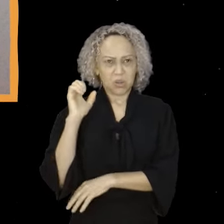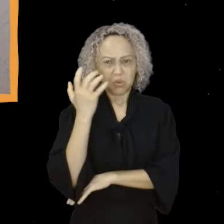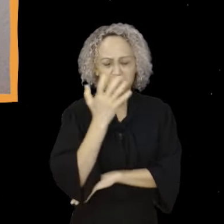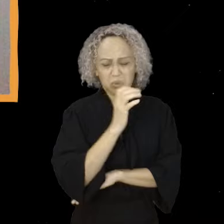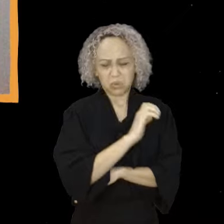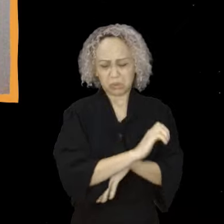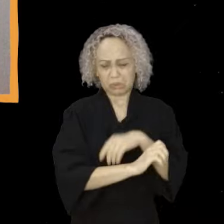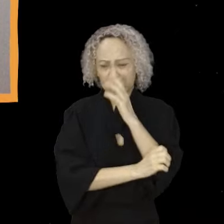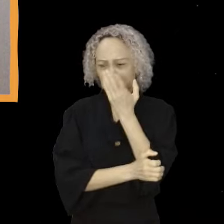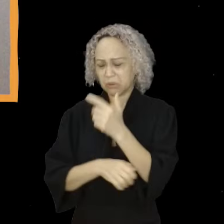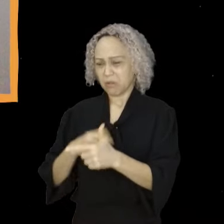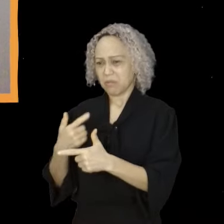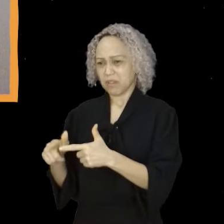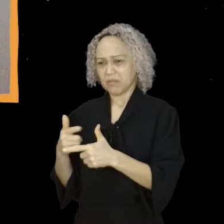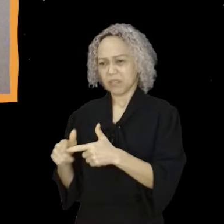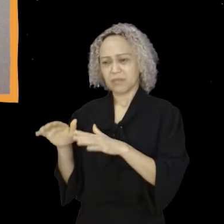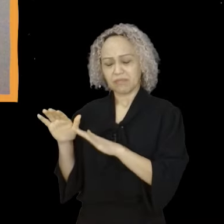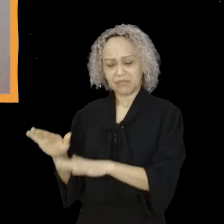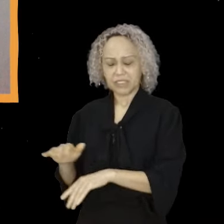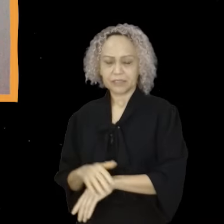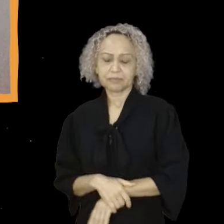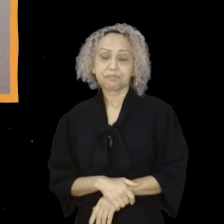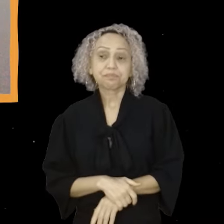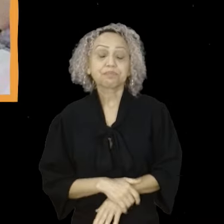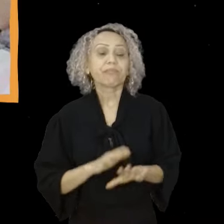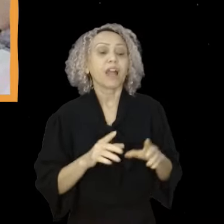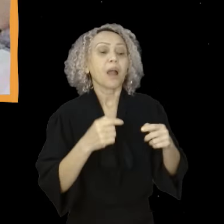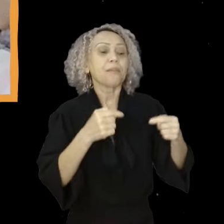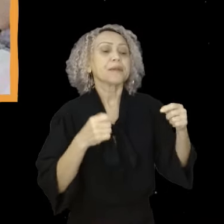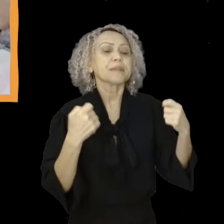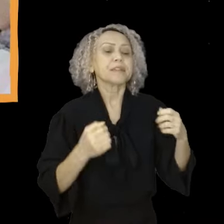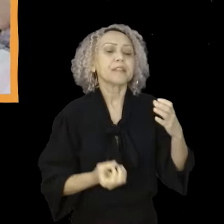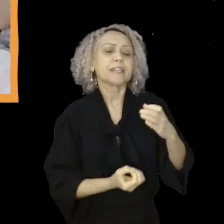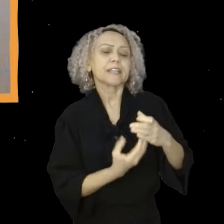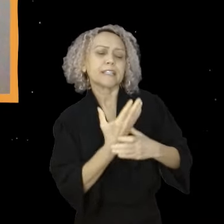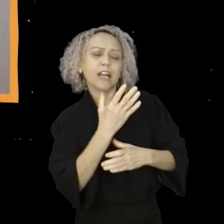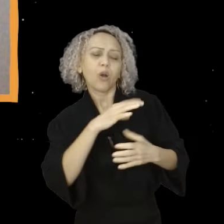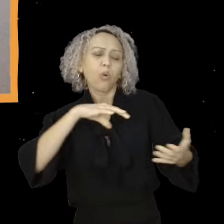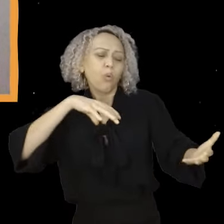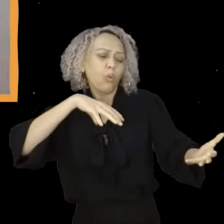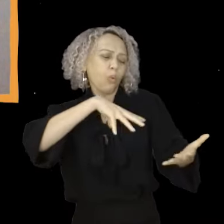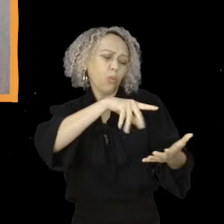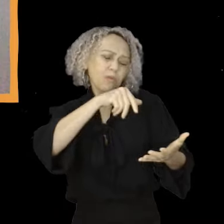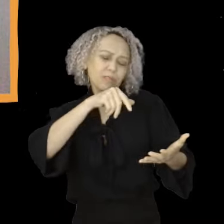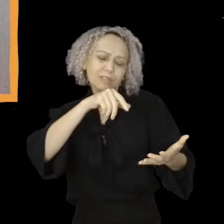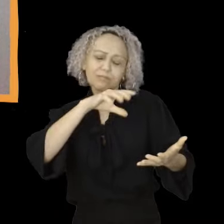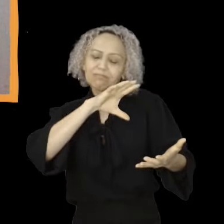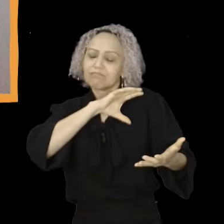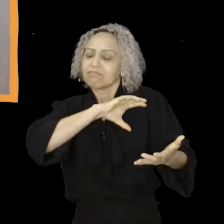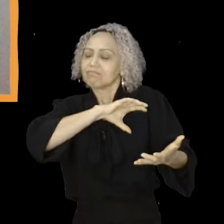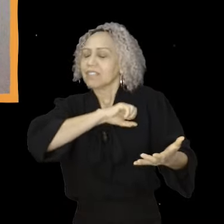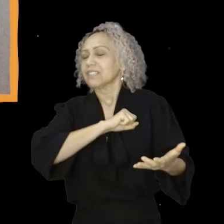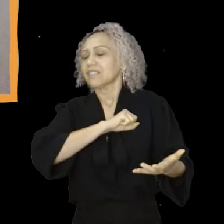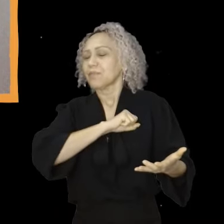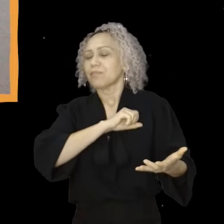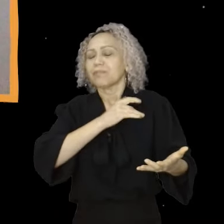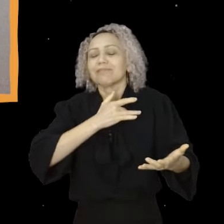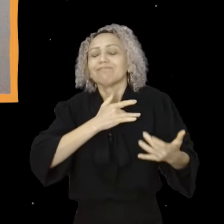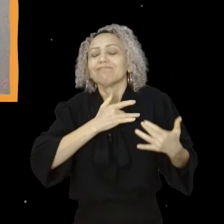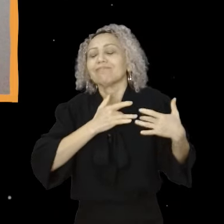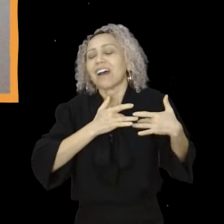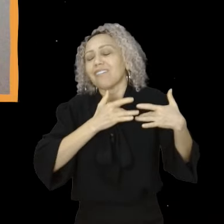maravilhosa. A política tem que ser instrumento para criar um mundo com mais amor e mais afeto. Um dos grandes passos nessa direção foi a criação da